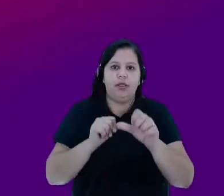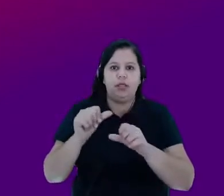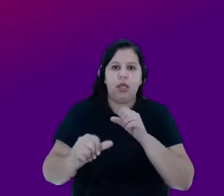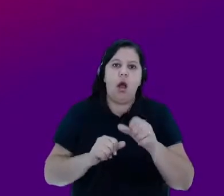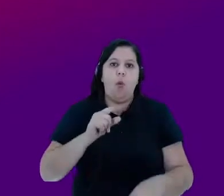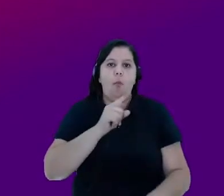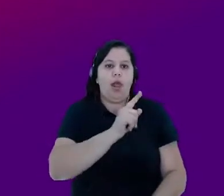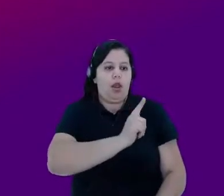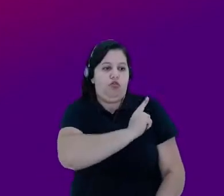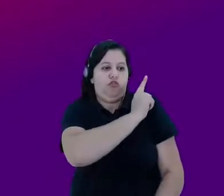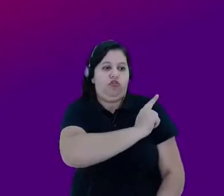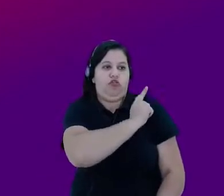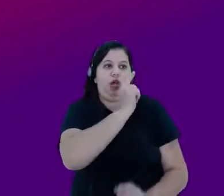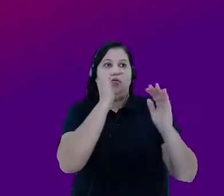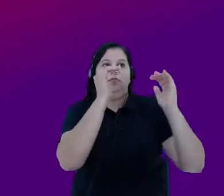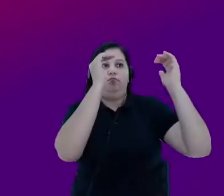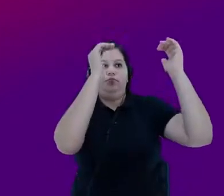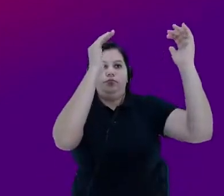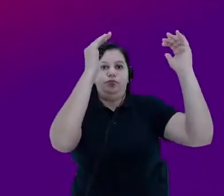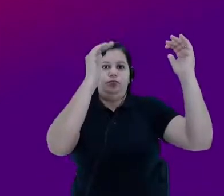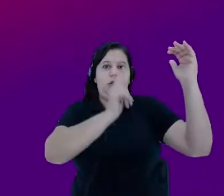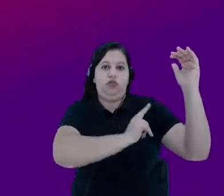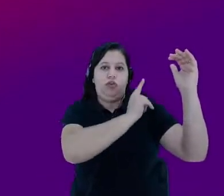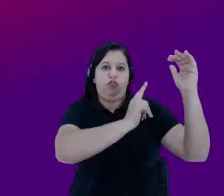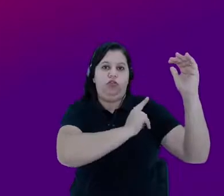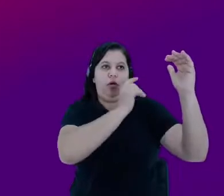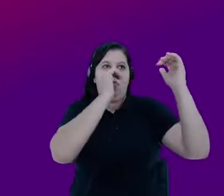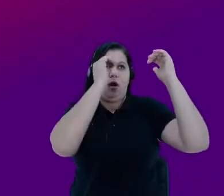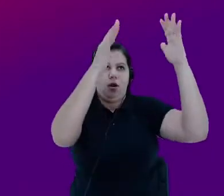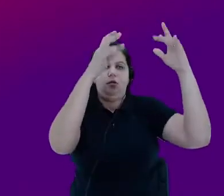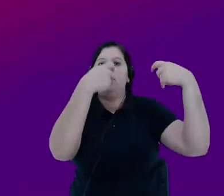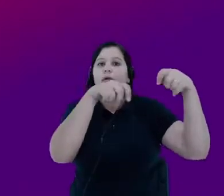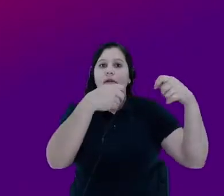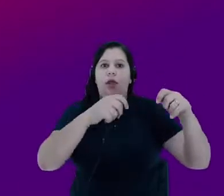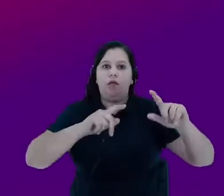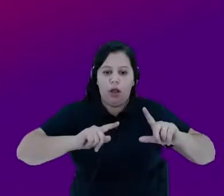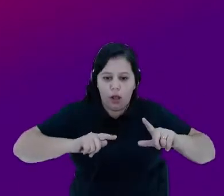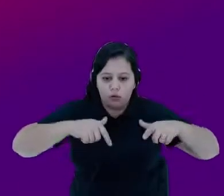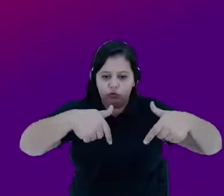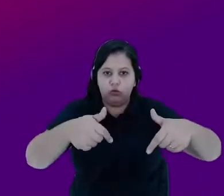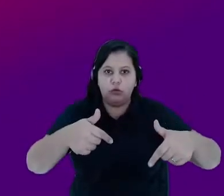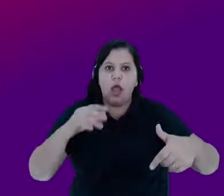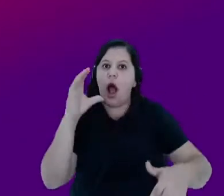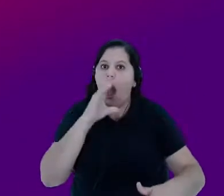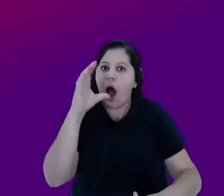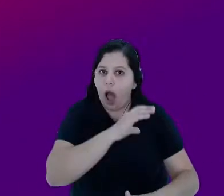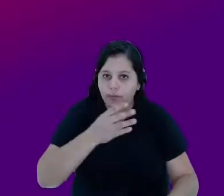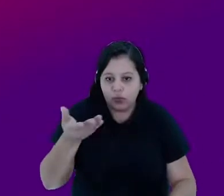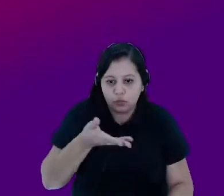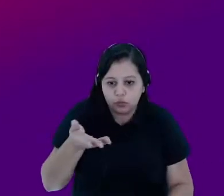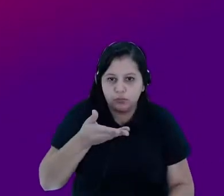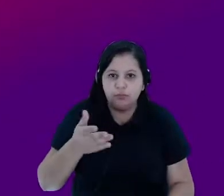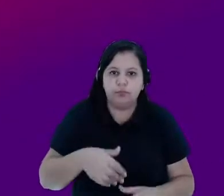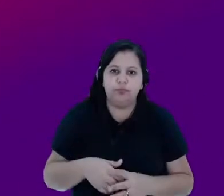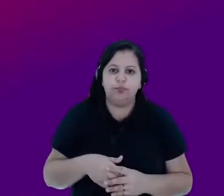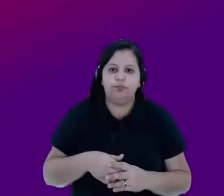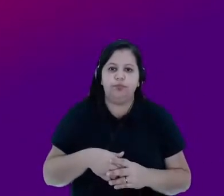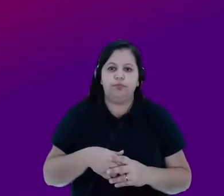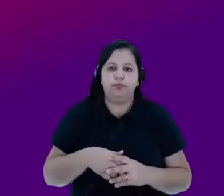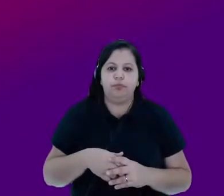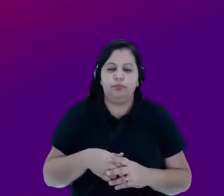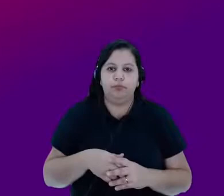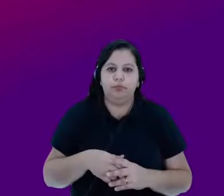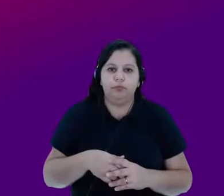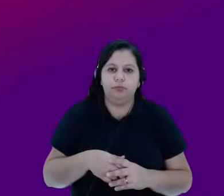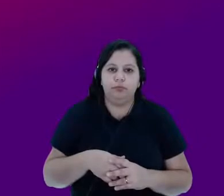alta gestão sendo realizada de forma ágil, principalmente. Nesse sentido, a